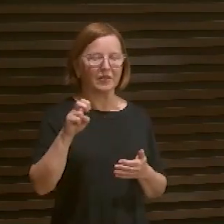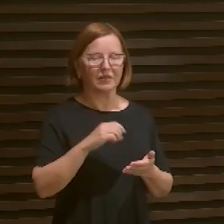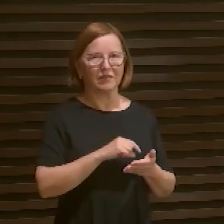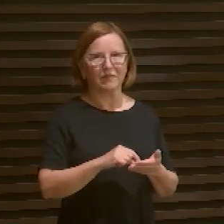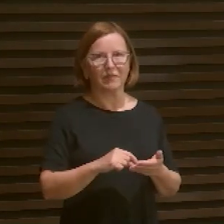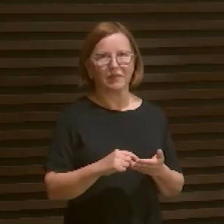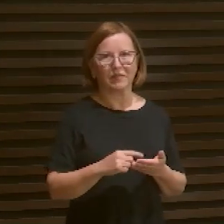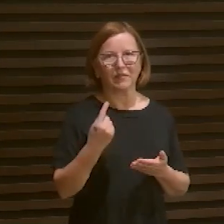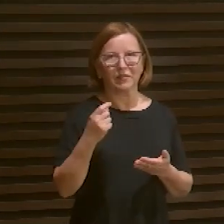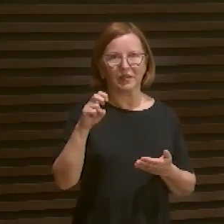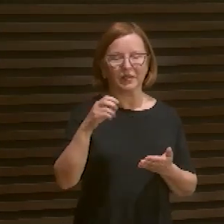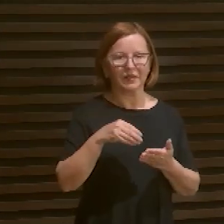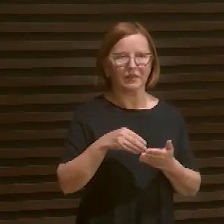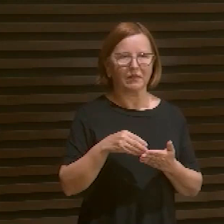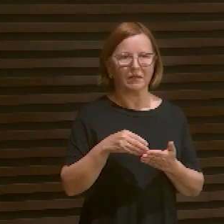4.